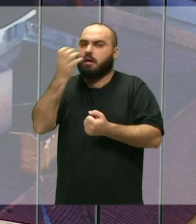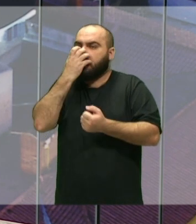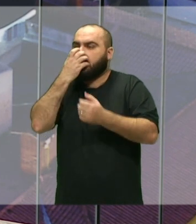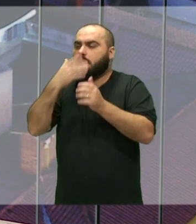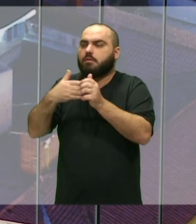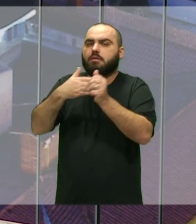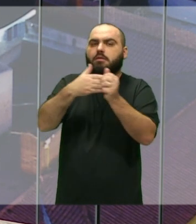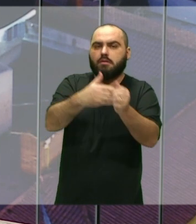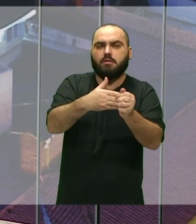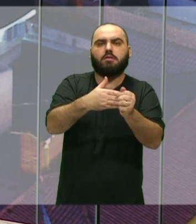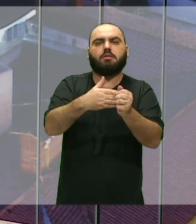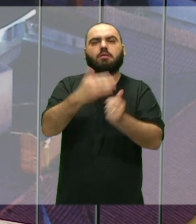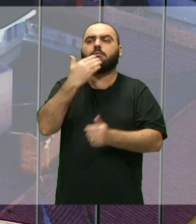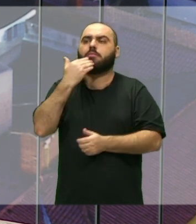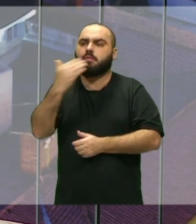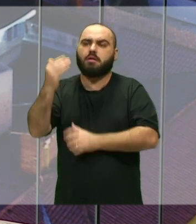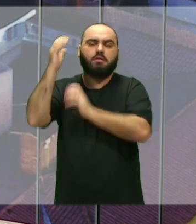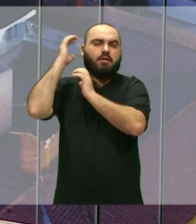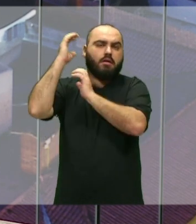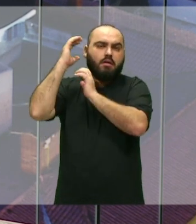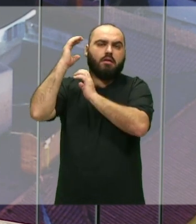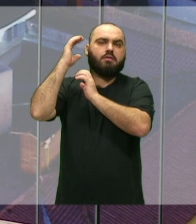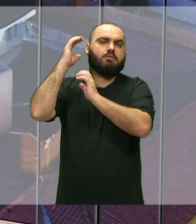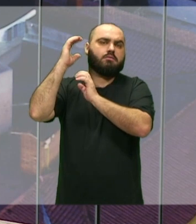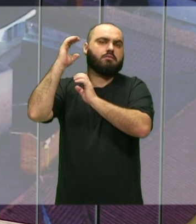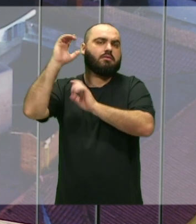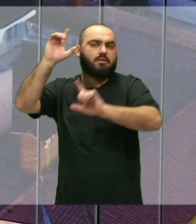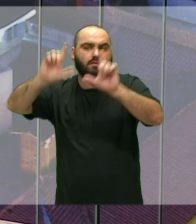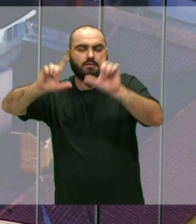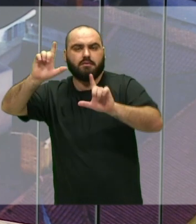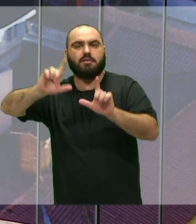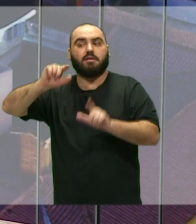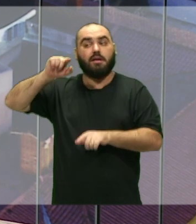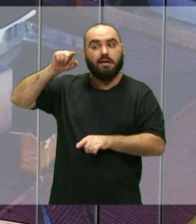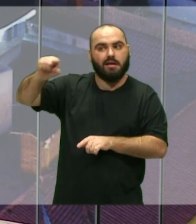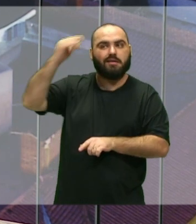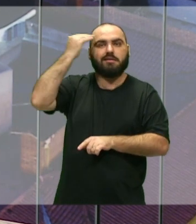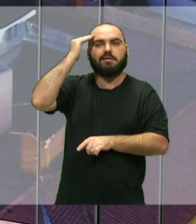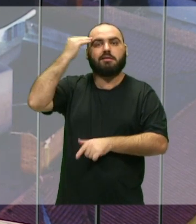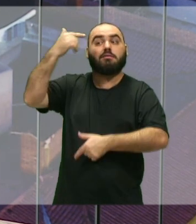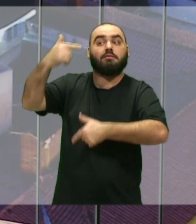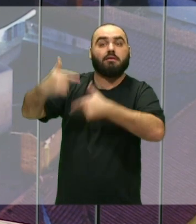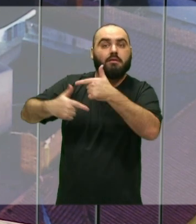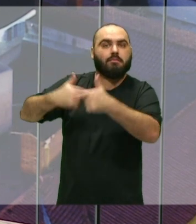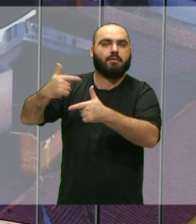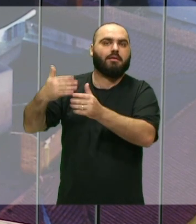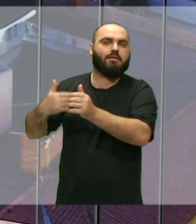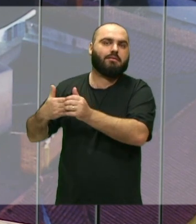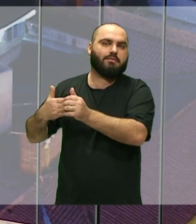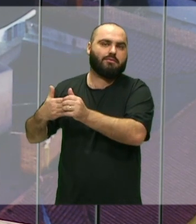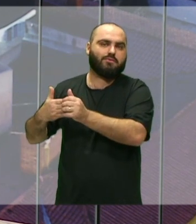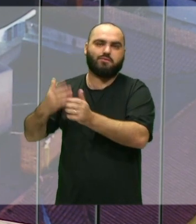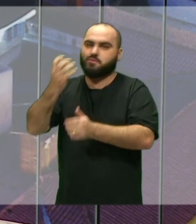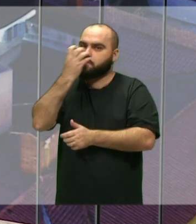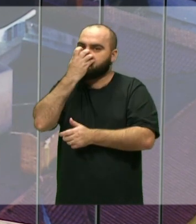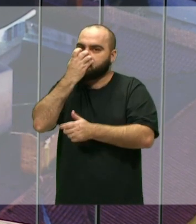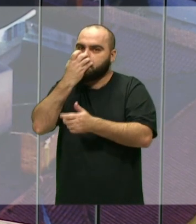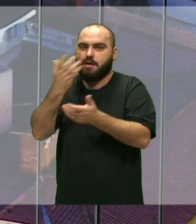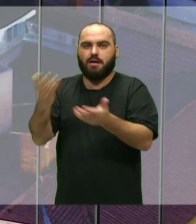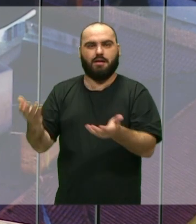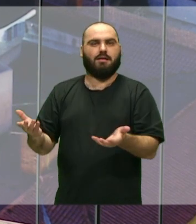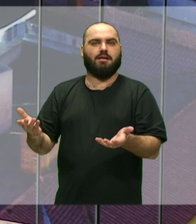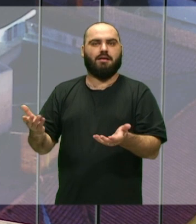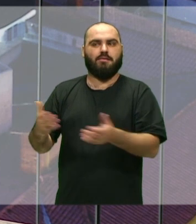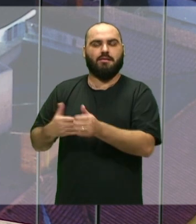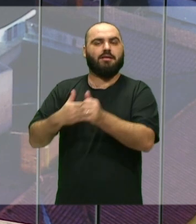isso para eles, as rádios, para que eles entendam qual é o trabalho do cão e a finalidade daquele cão, né? Então,